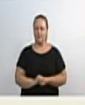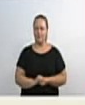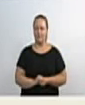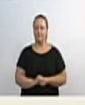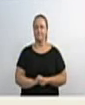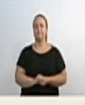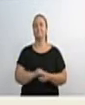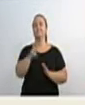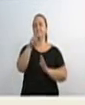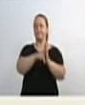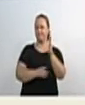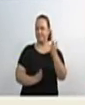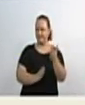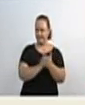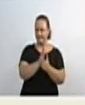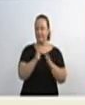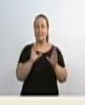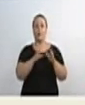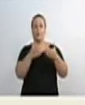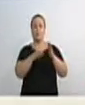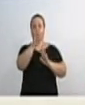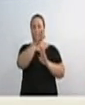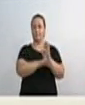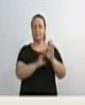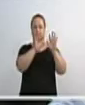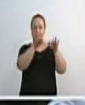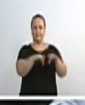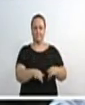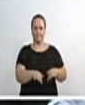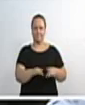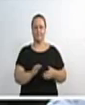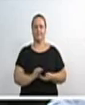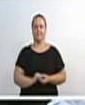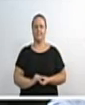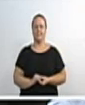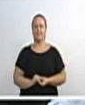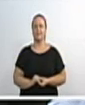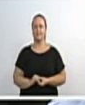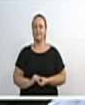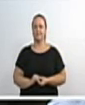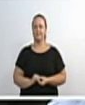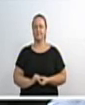Projeto aprovado e a comissão de redação final.